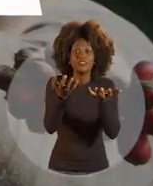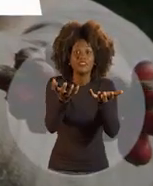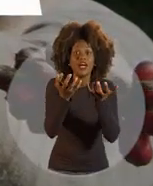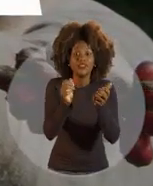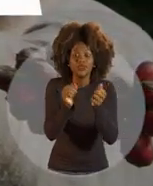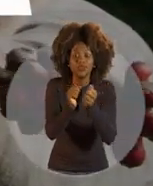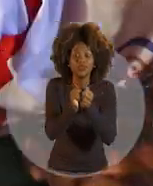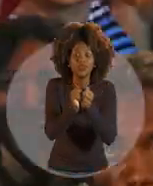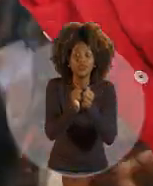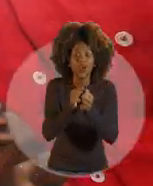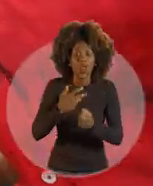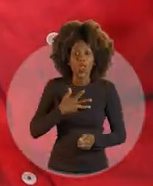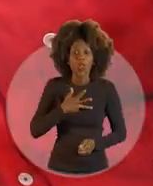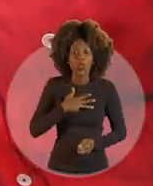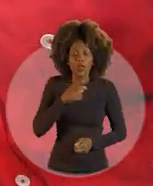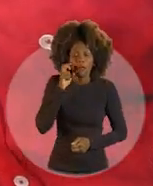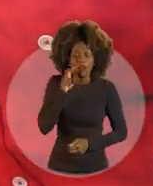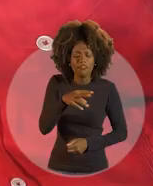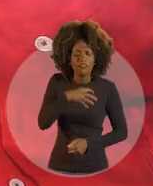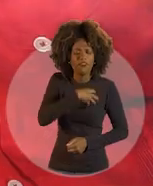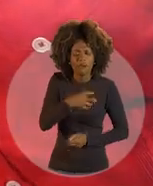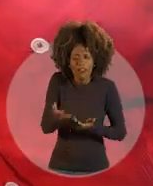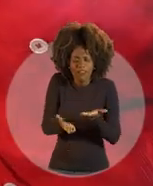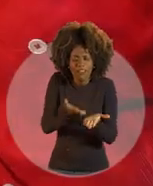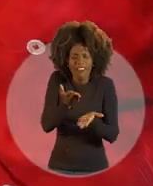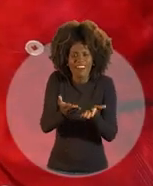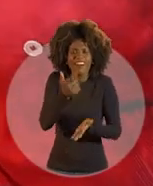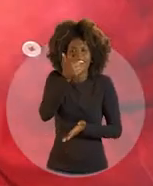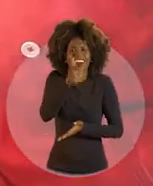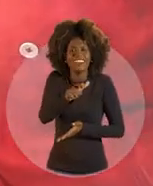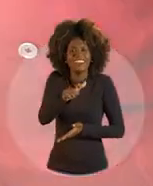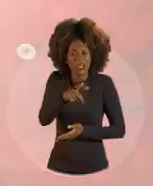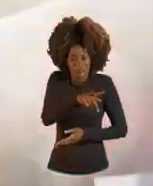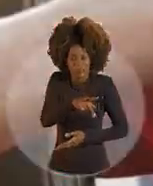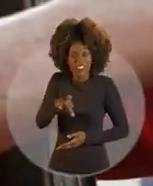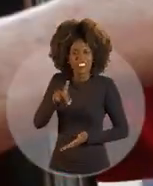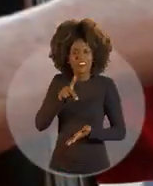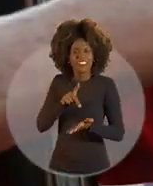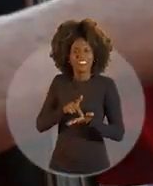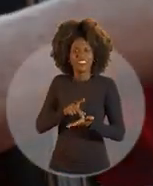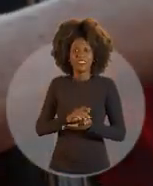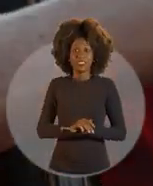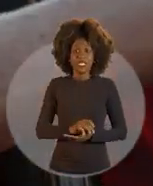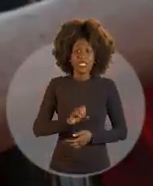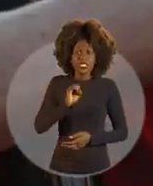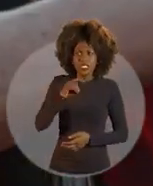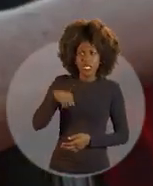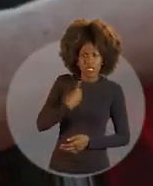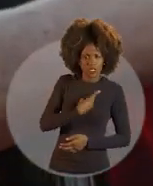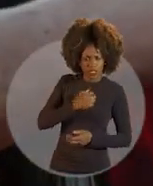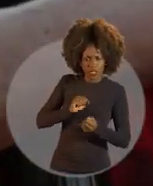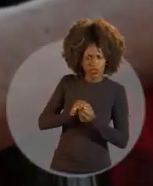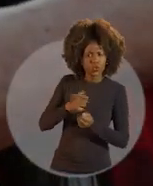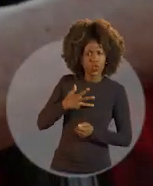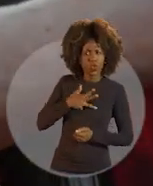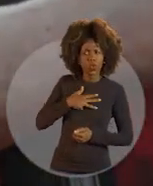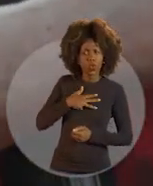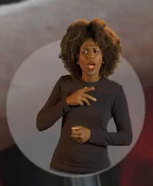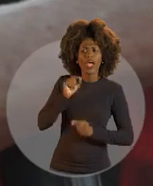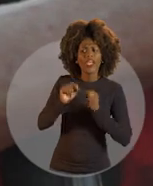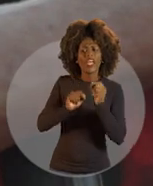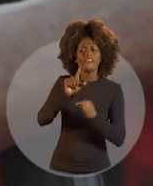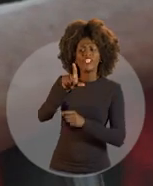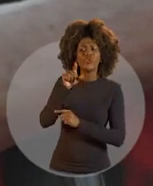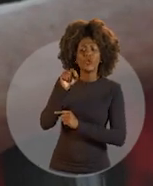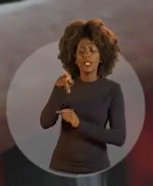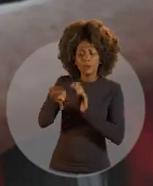com Lula pra ver a Bahia ser bem tratada outra vez por um presidente. Se a gente tá com Lula, quem a gente